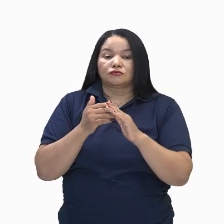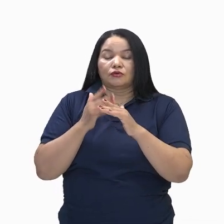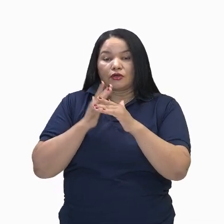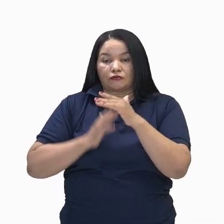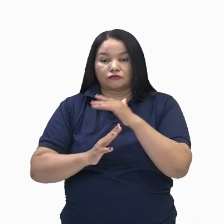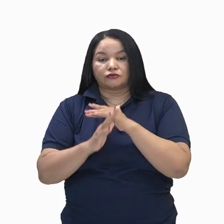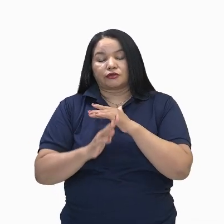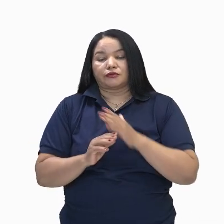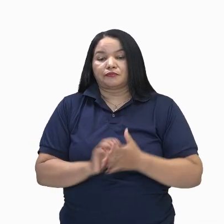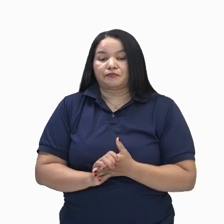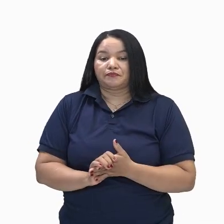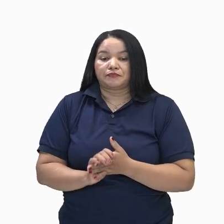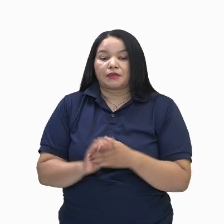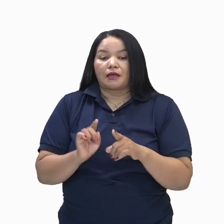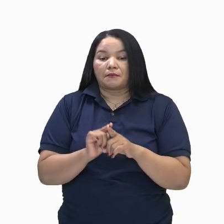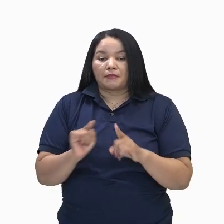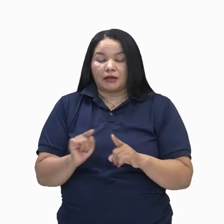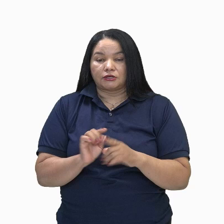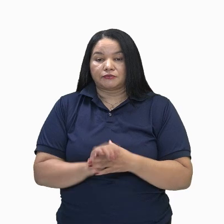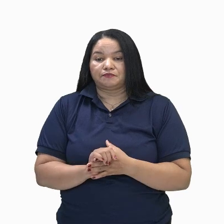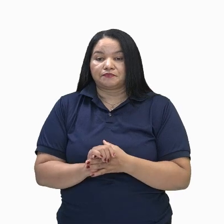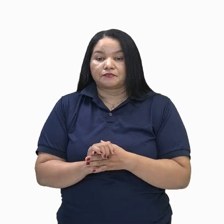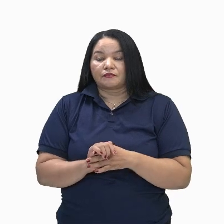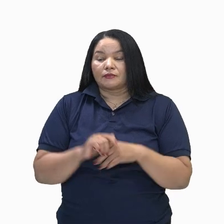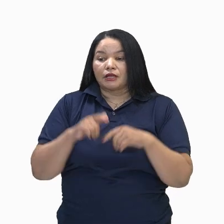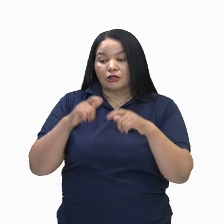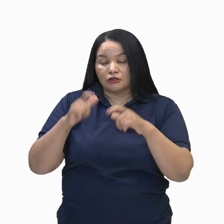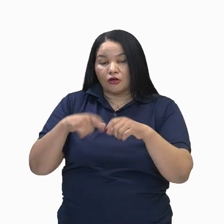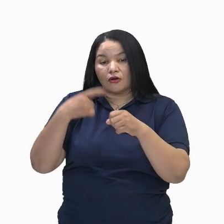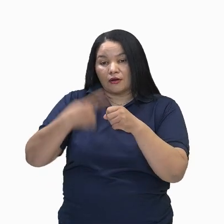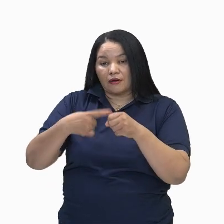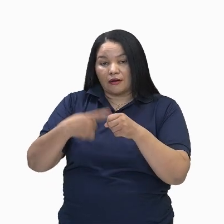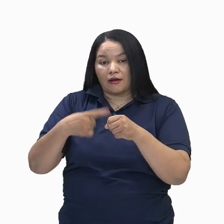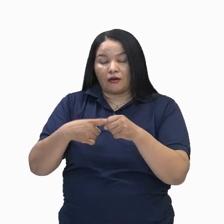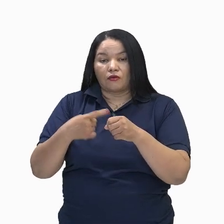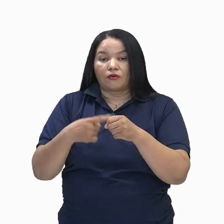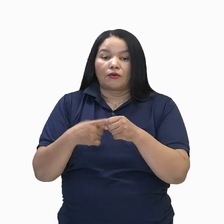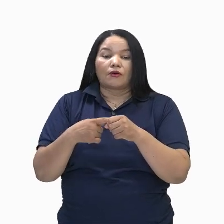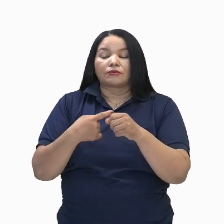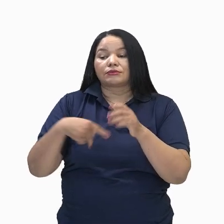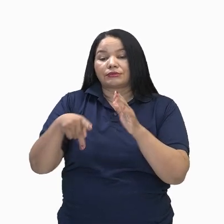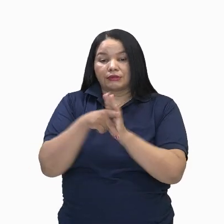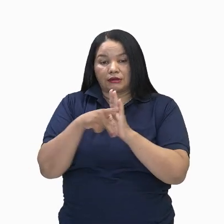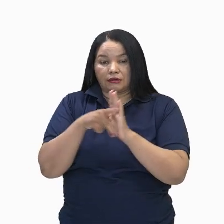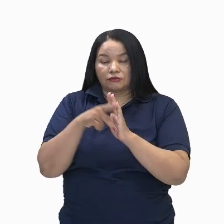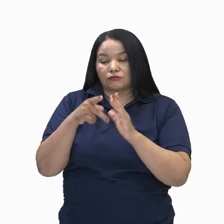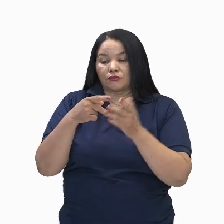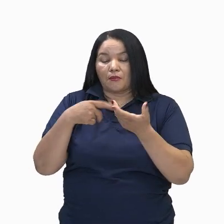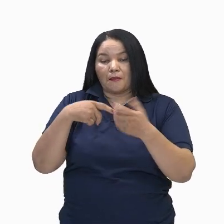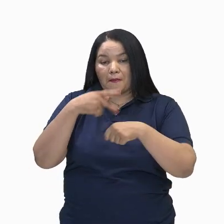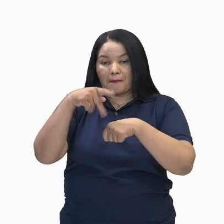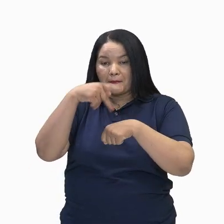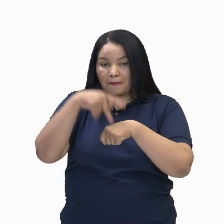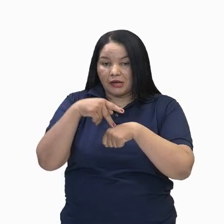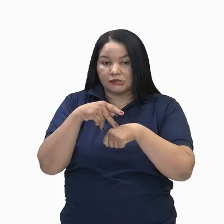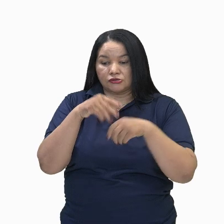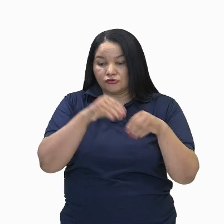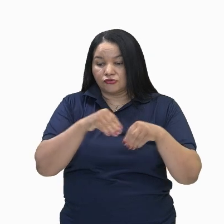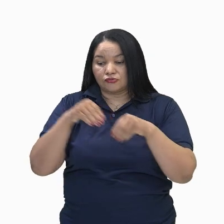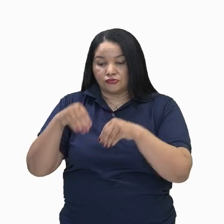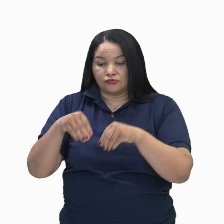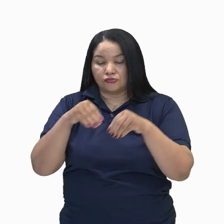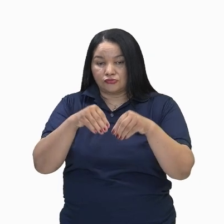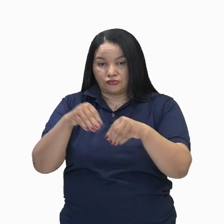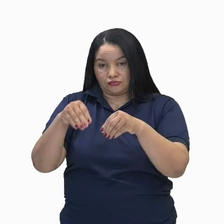para o quê? Para localidades ali dentro do seu próprio país. Tá? Então, os imigrantes